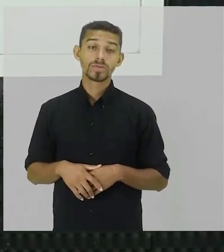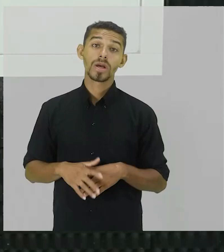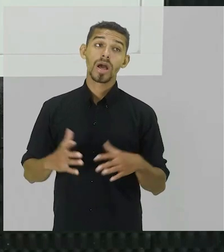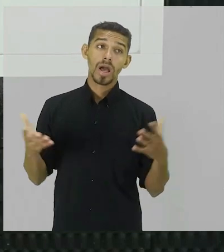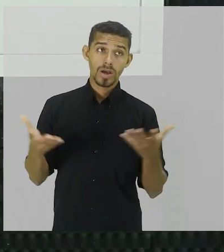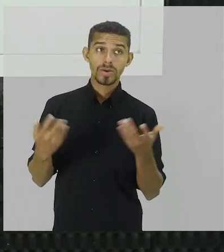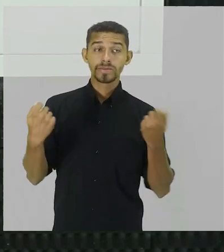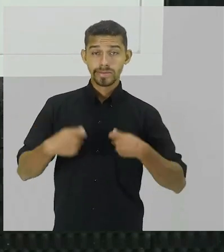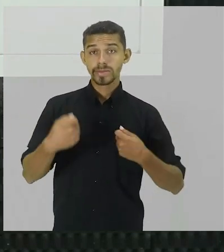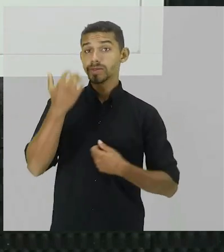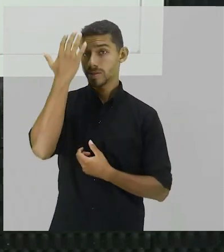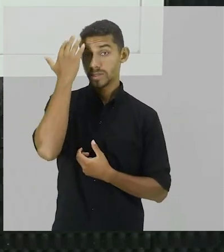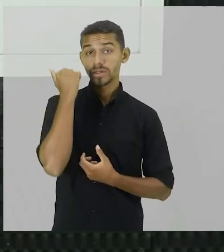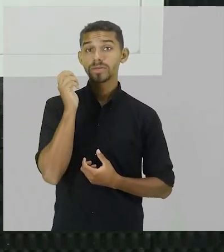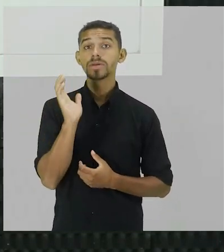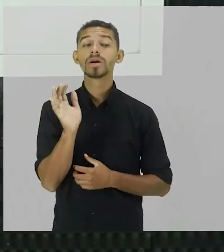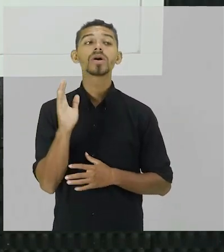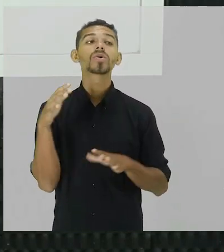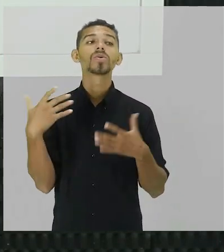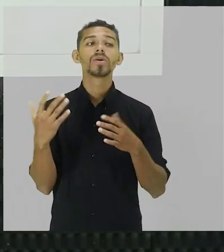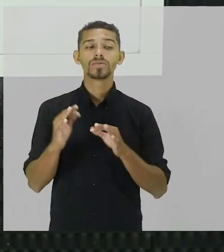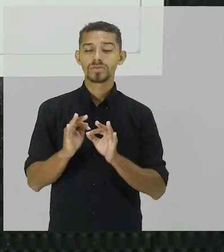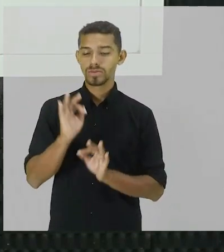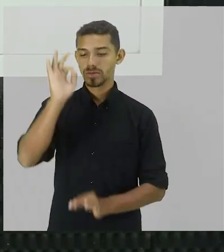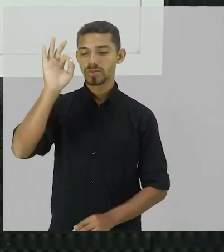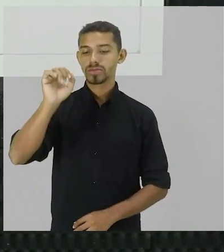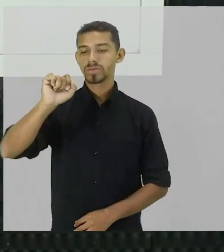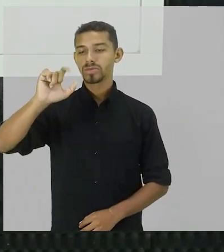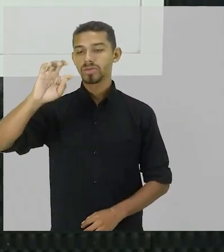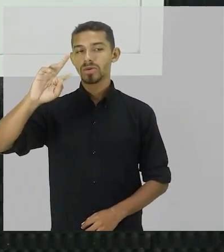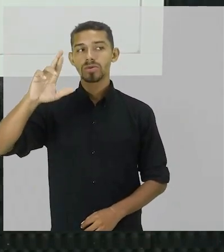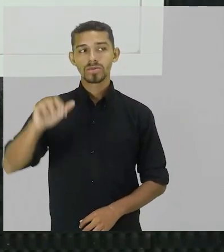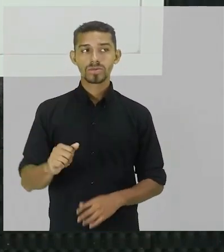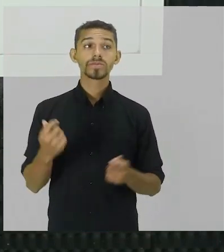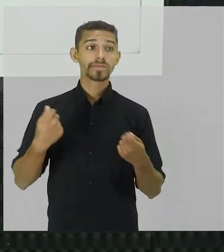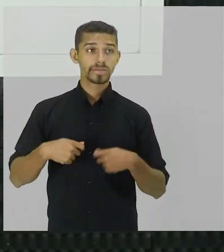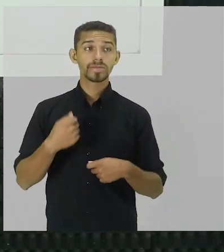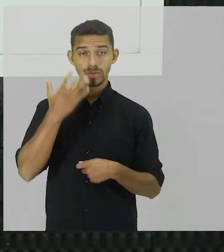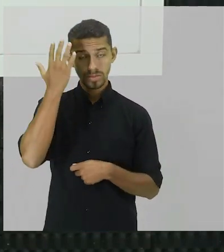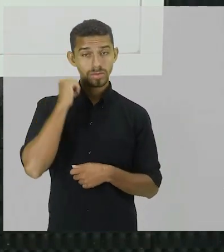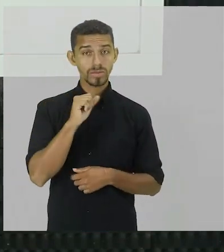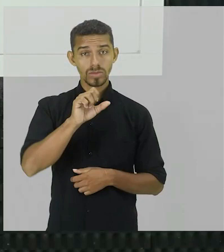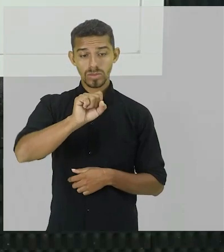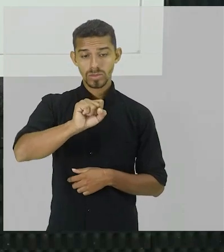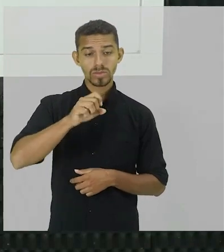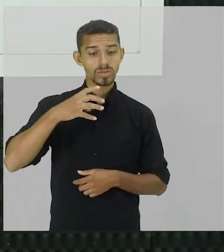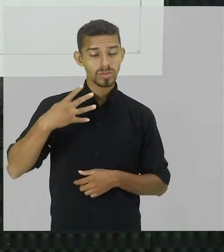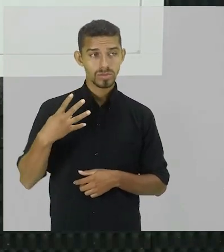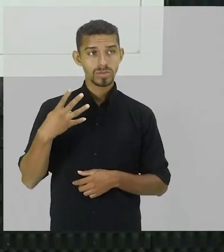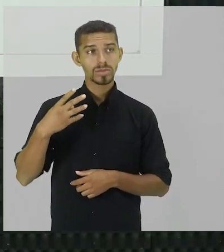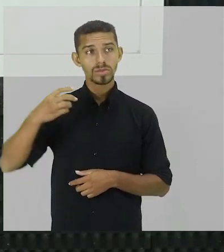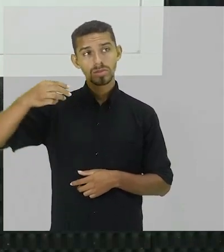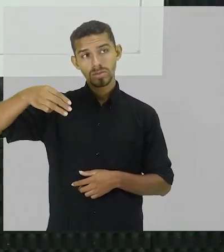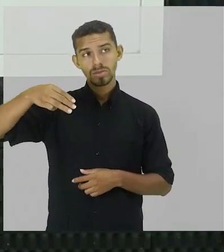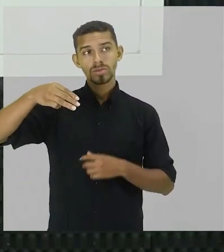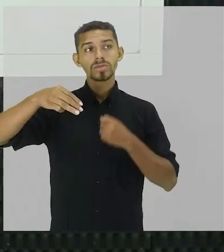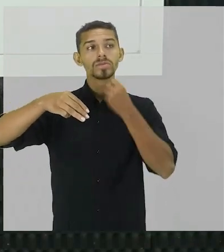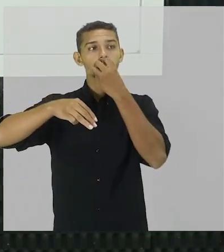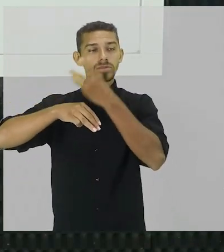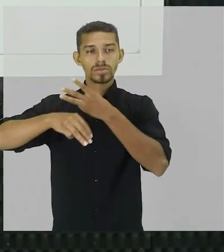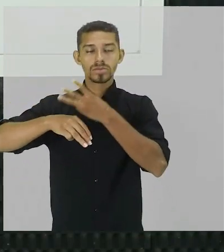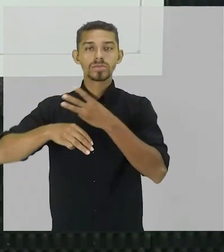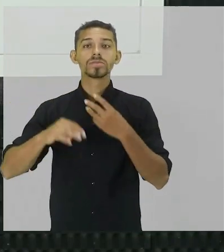Agora, eu preciso saber, então, qual é a altura. Eu já sei que tem que ter 84 metros cúbicos. Eu já sei que o raio é